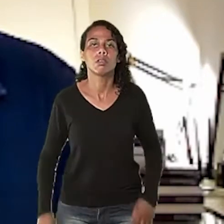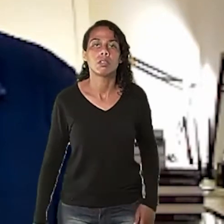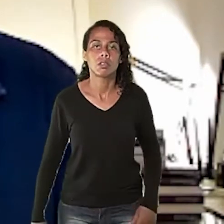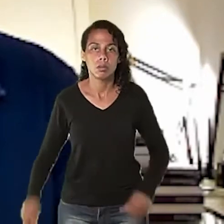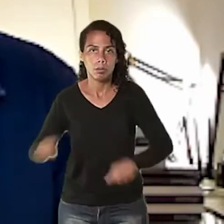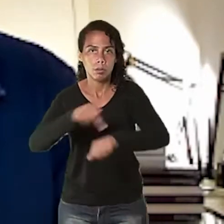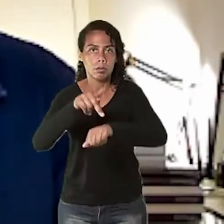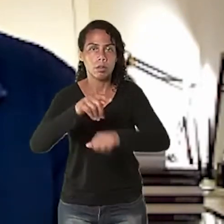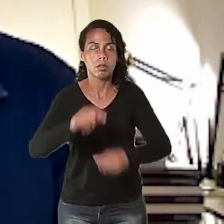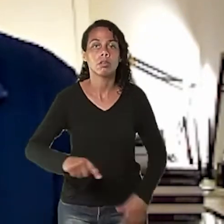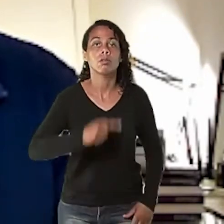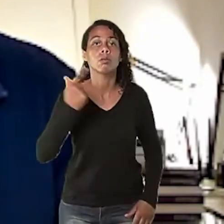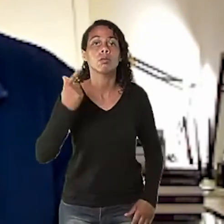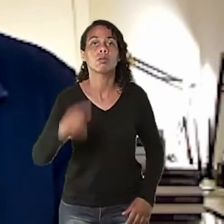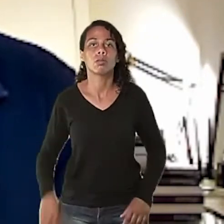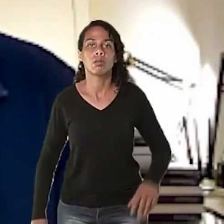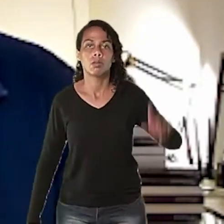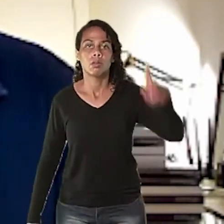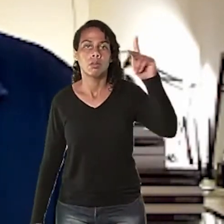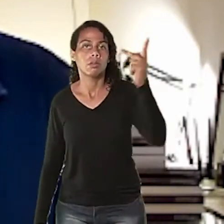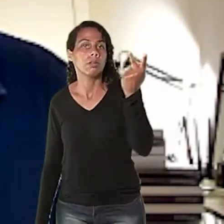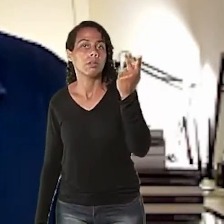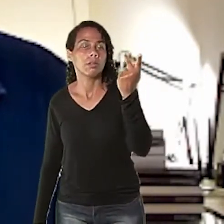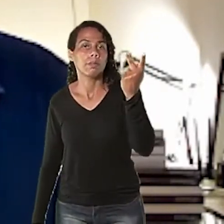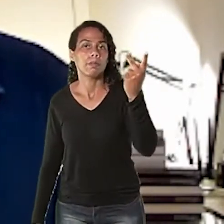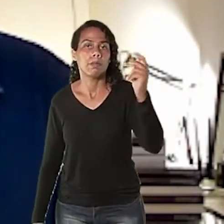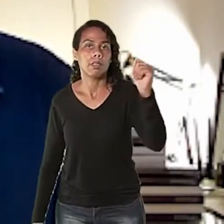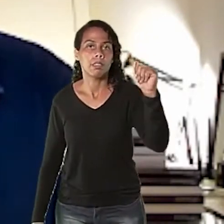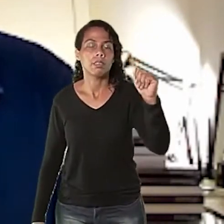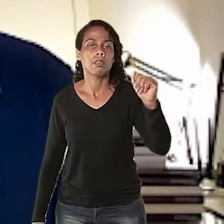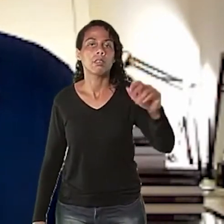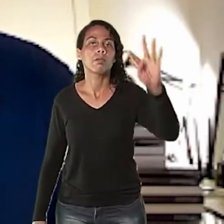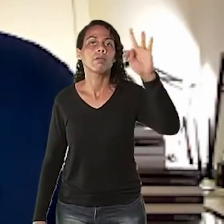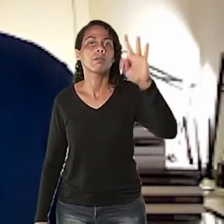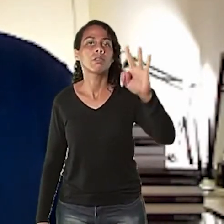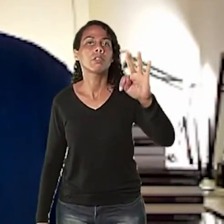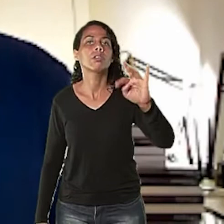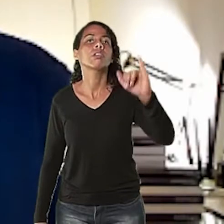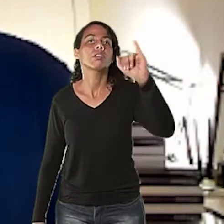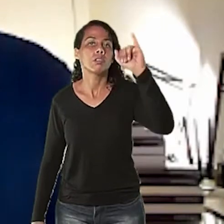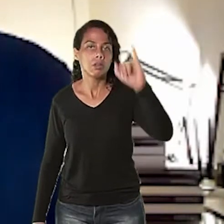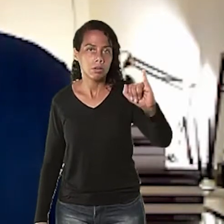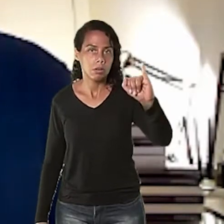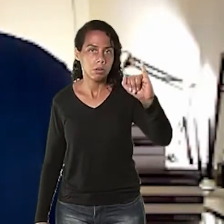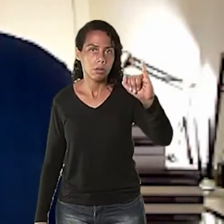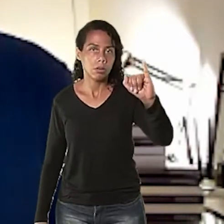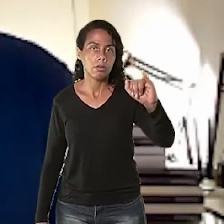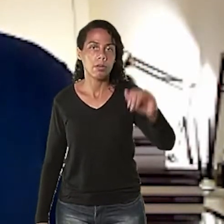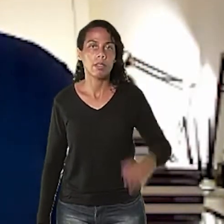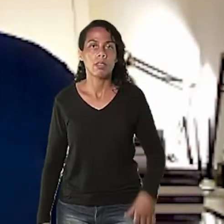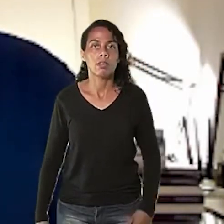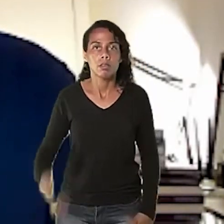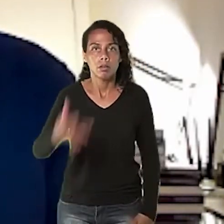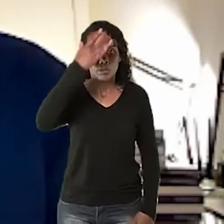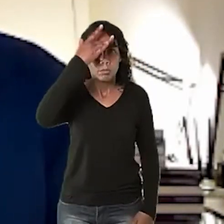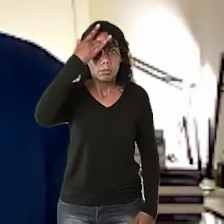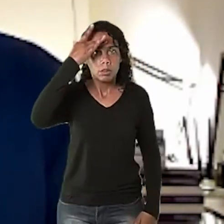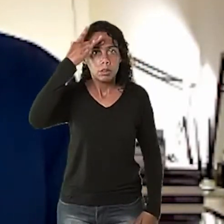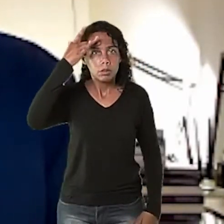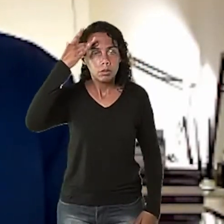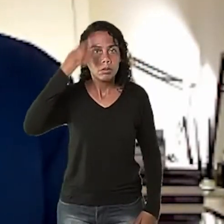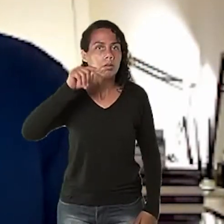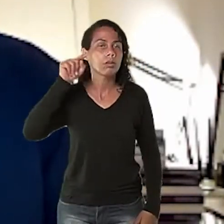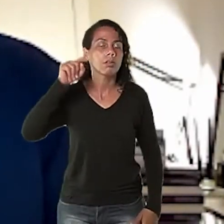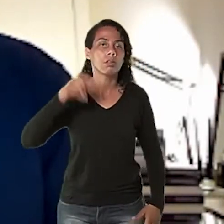o texto não é um artigo de opinião. Não é eu falando no Twitter, entendeu? Não é eu reclamando